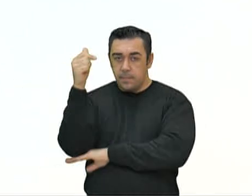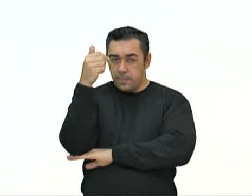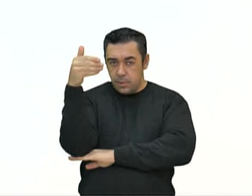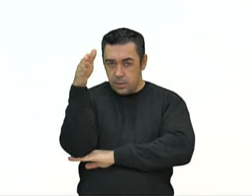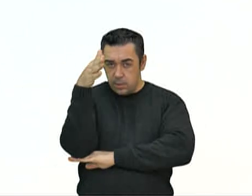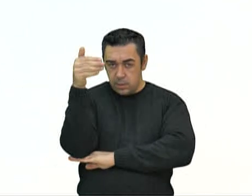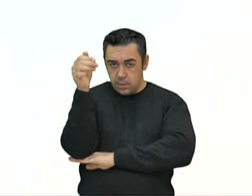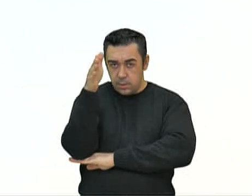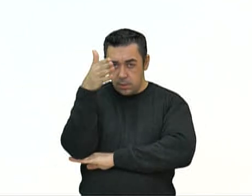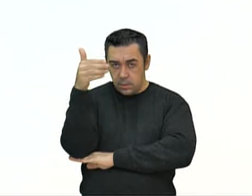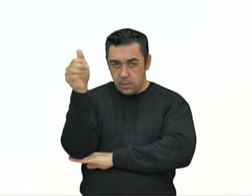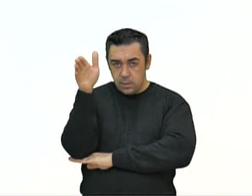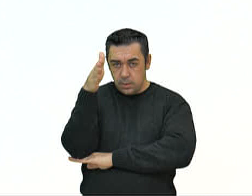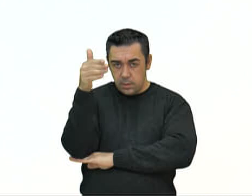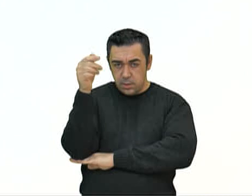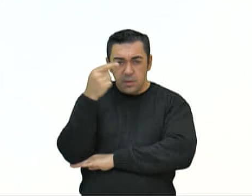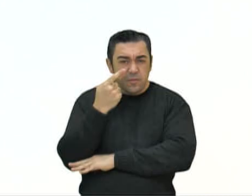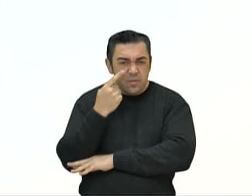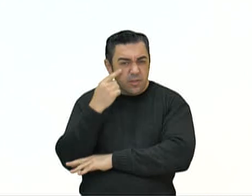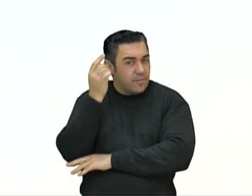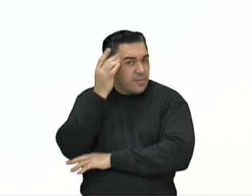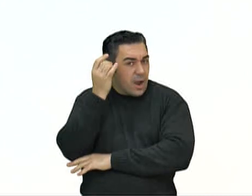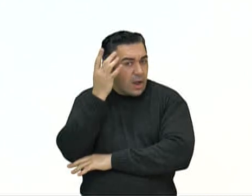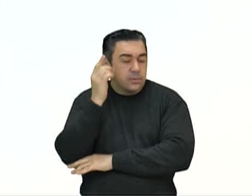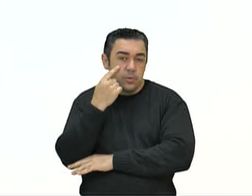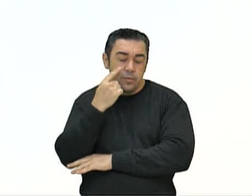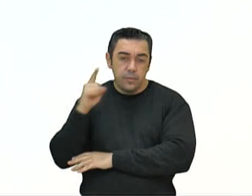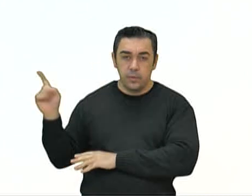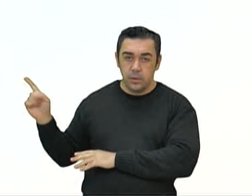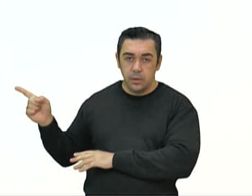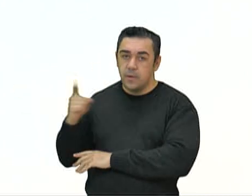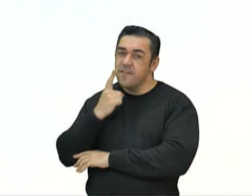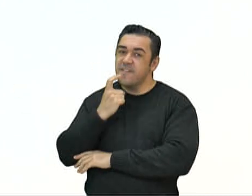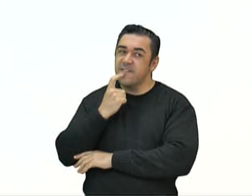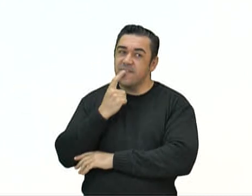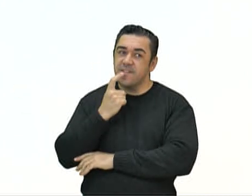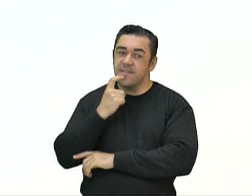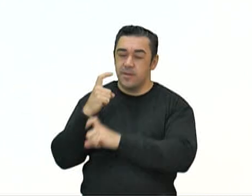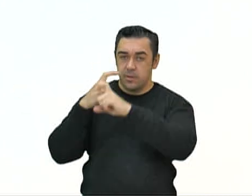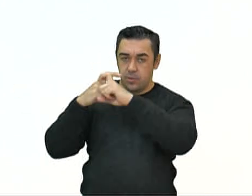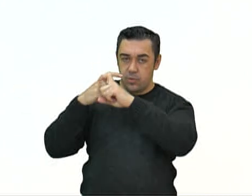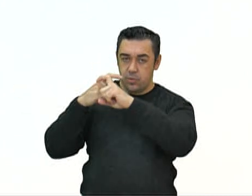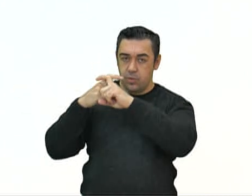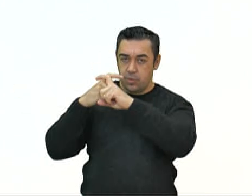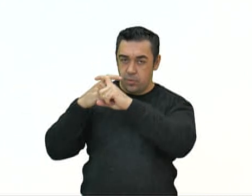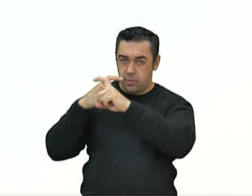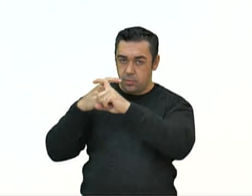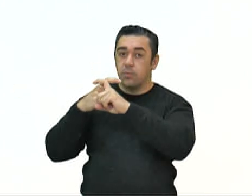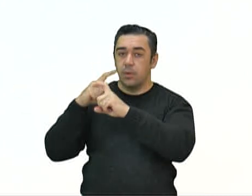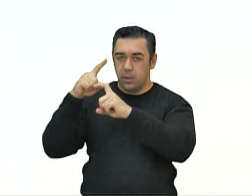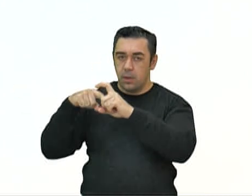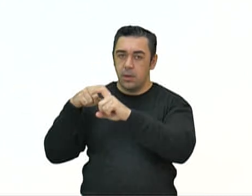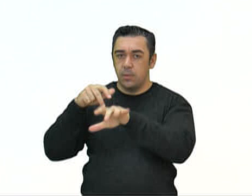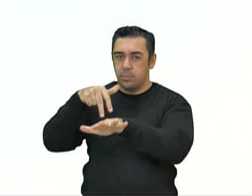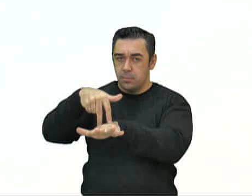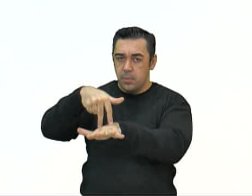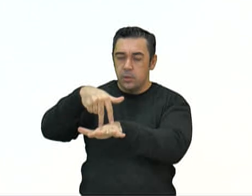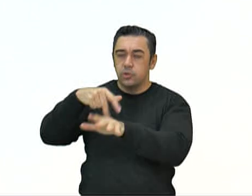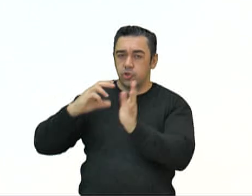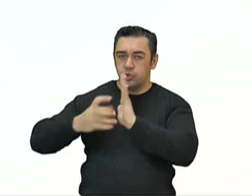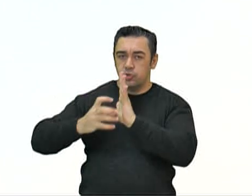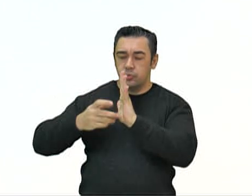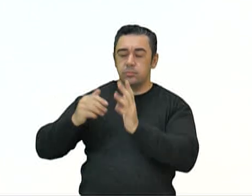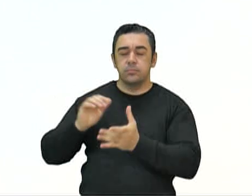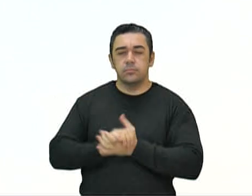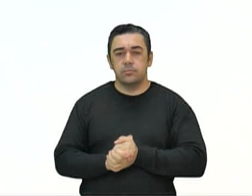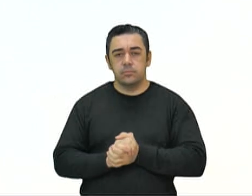essas nas mãos das crianças? Ficou mais fácil. Você tem de vermelhinho aqui com a suástica no meio a bandeira da Alemanha,